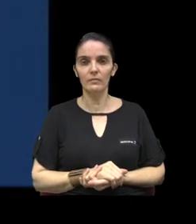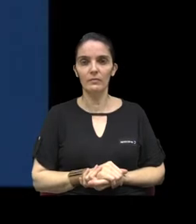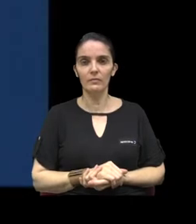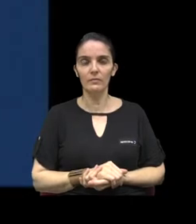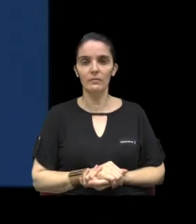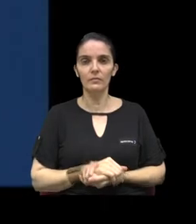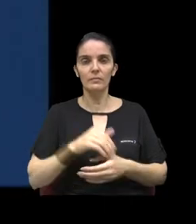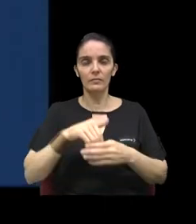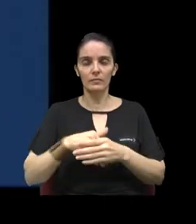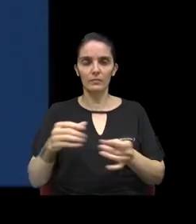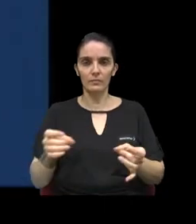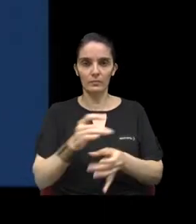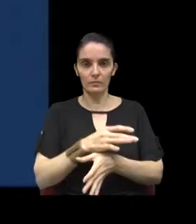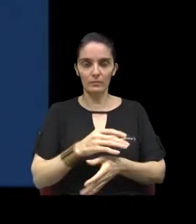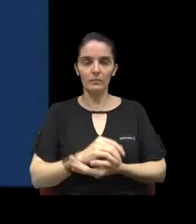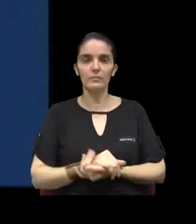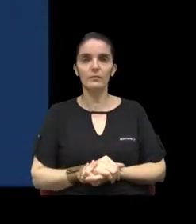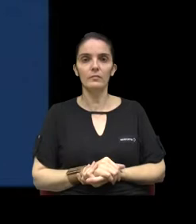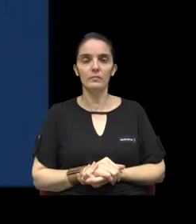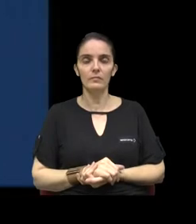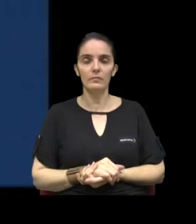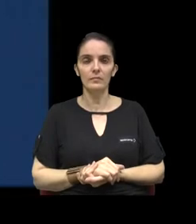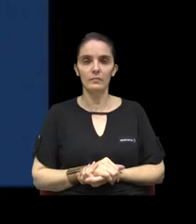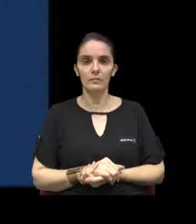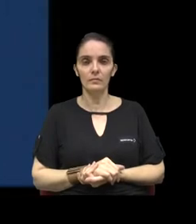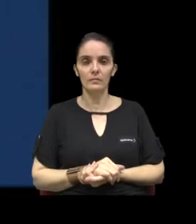Está encerrada a votação.